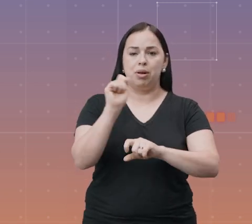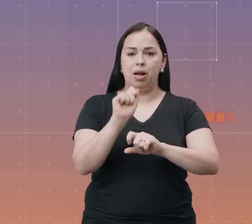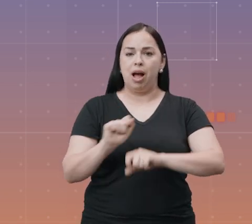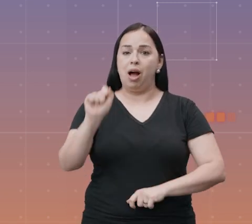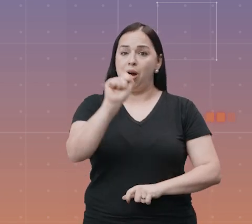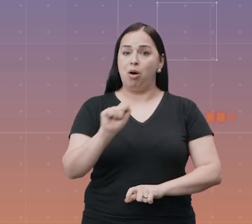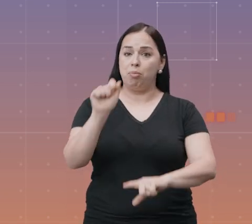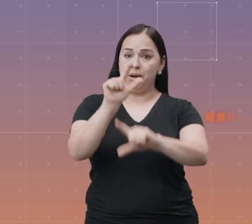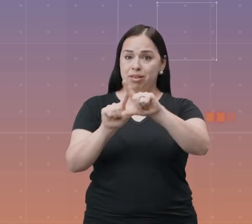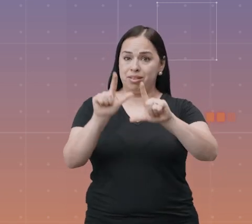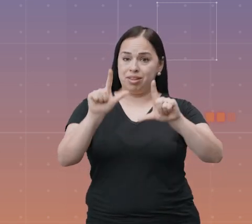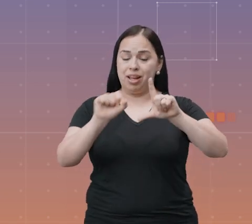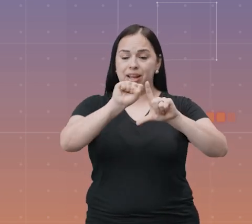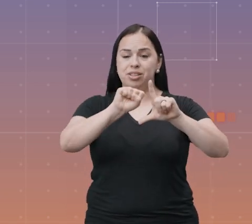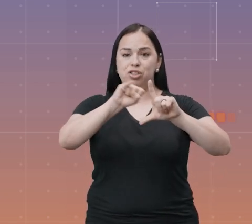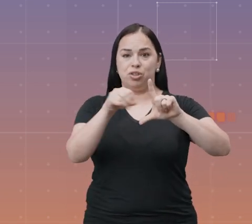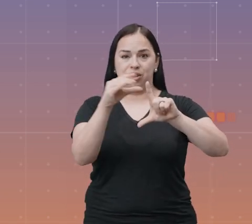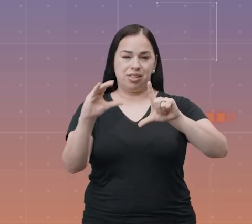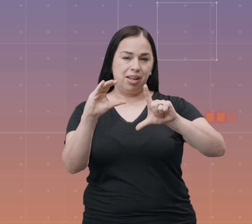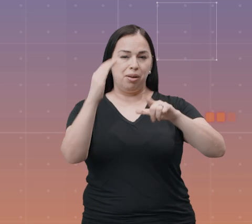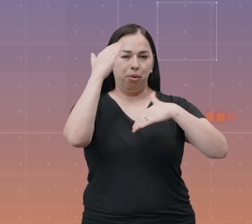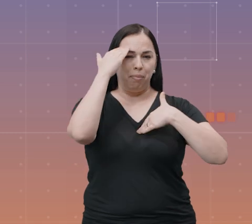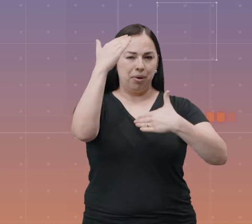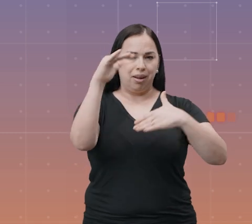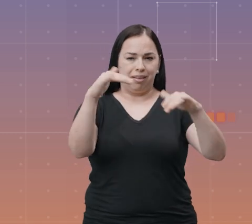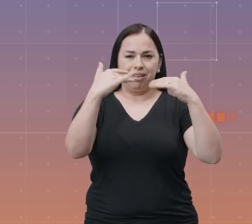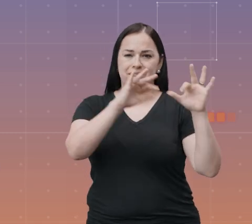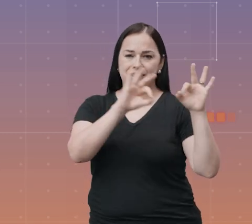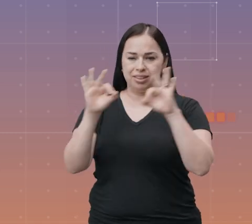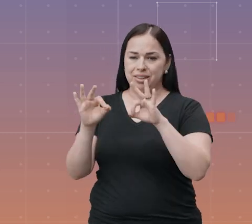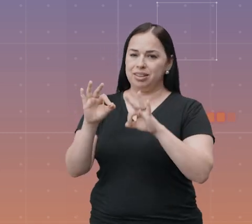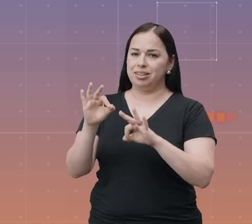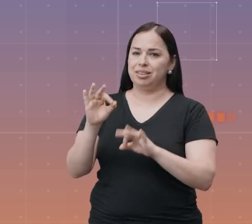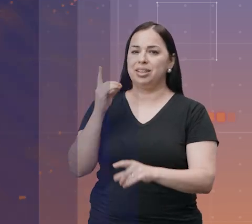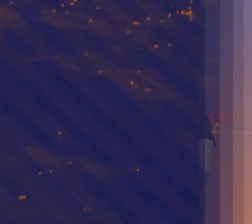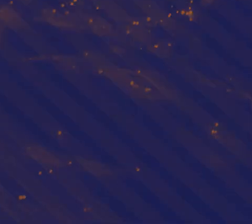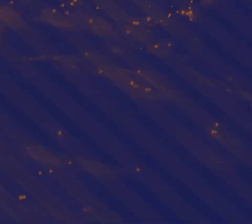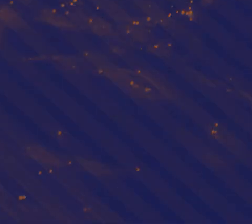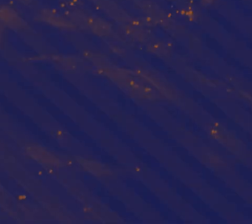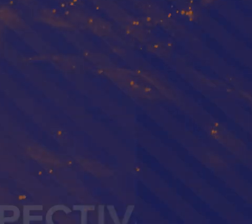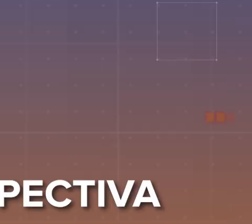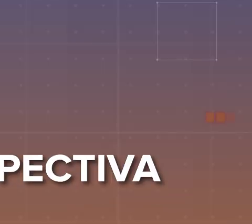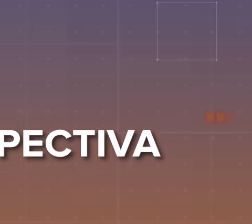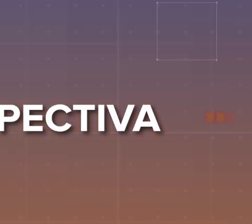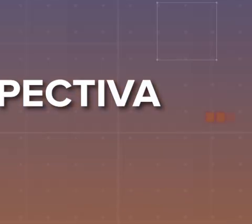@TV Câmara SJC. Muito obrigado pela companhia e até mais!